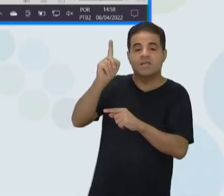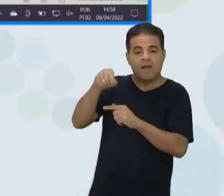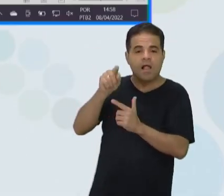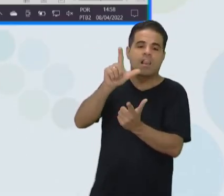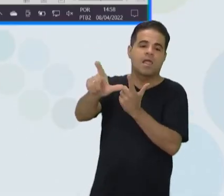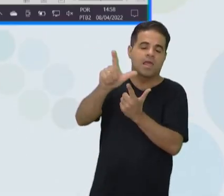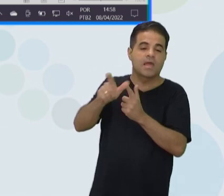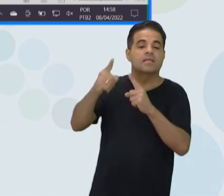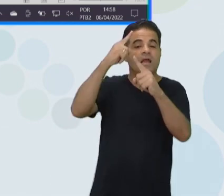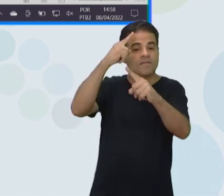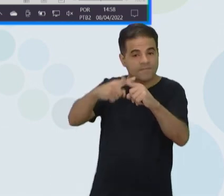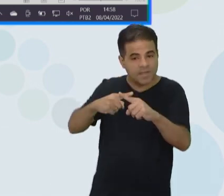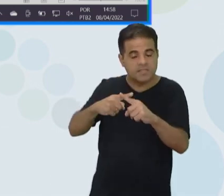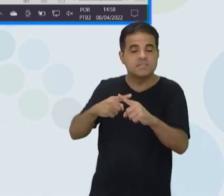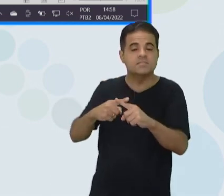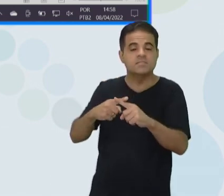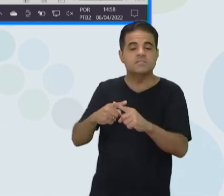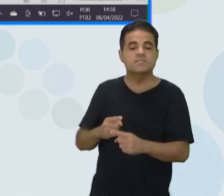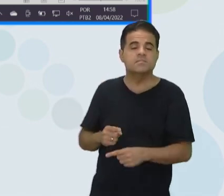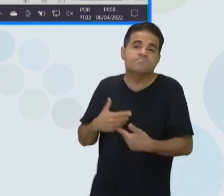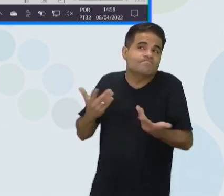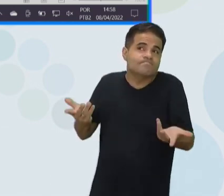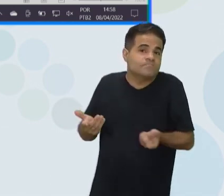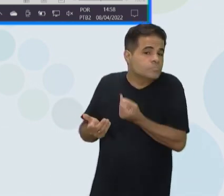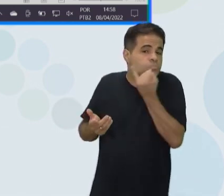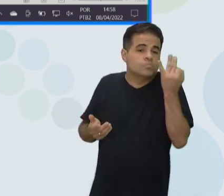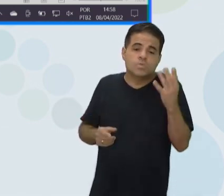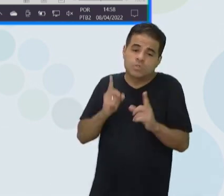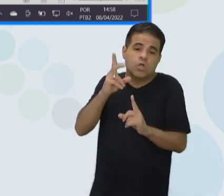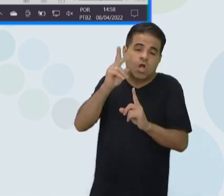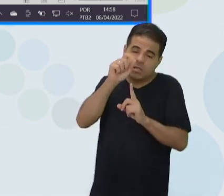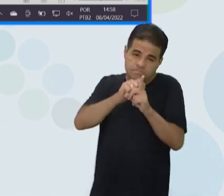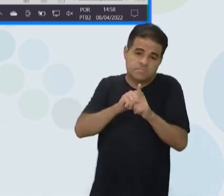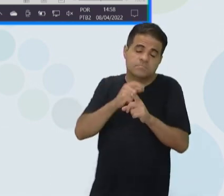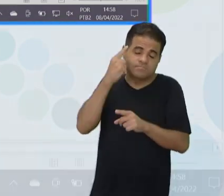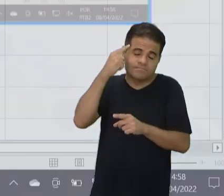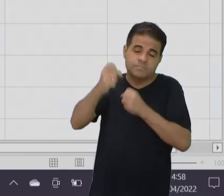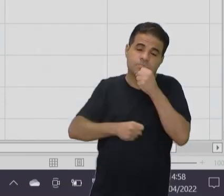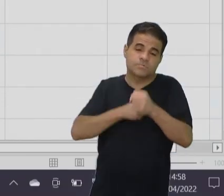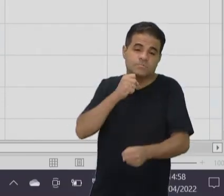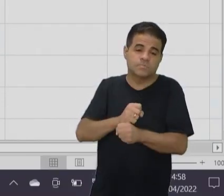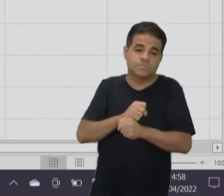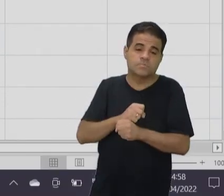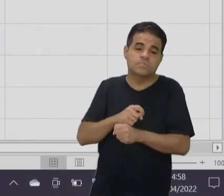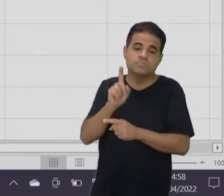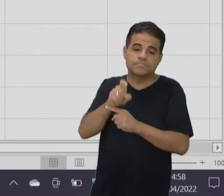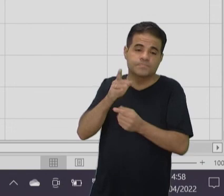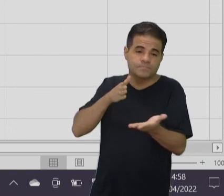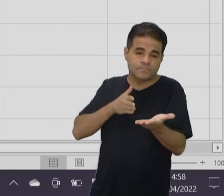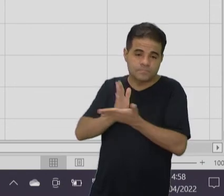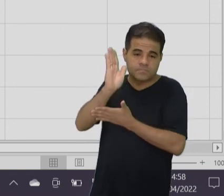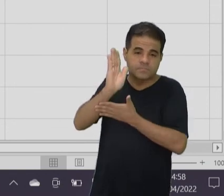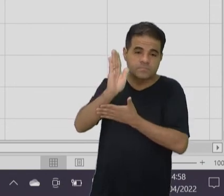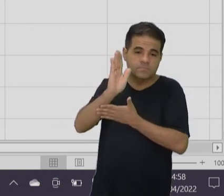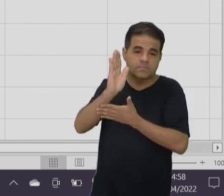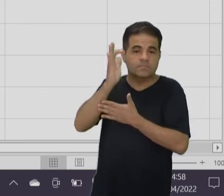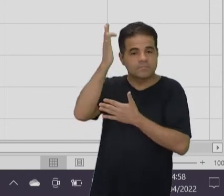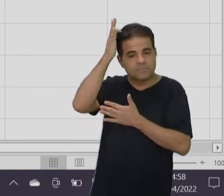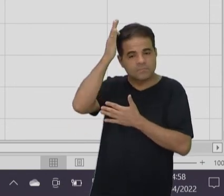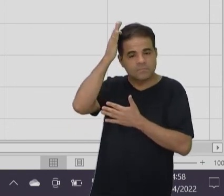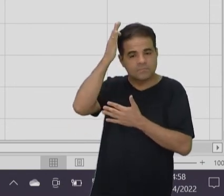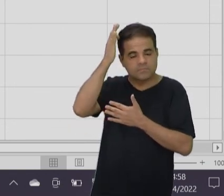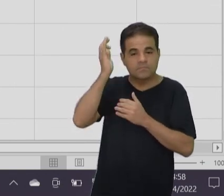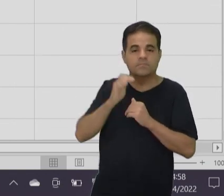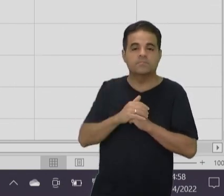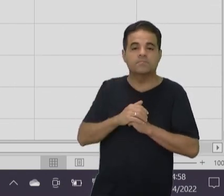Tá. Vezes quantos meses? 12, né? A gente tá pensando aí num ano de vida. E dá um Enter. Eita. E aí não coube porque